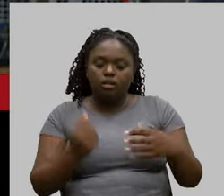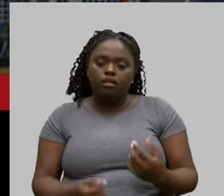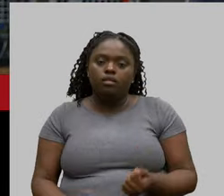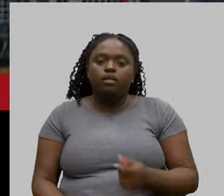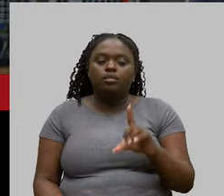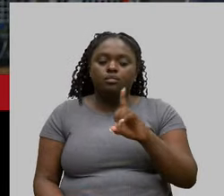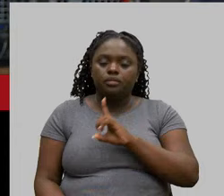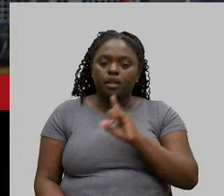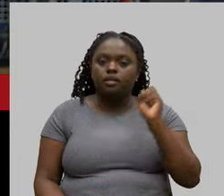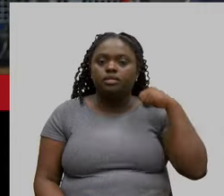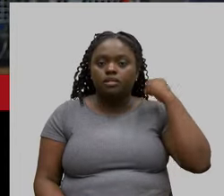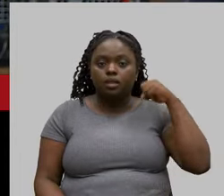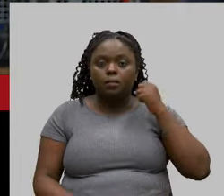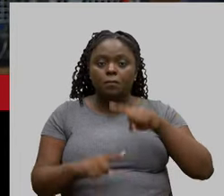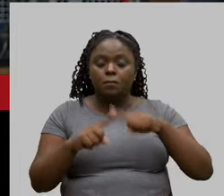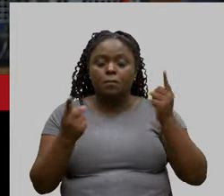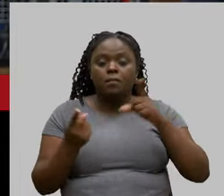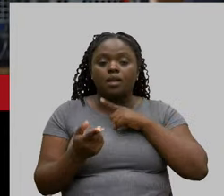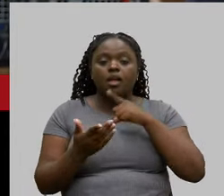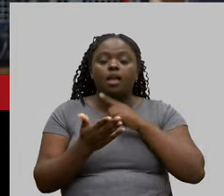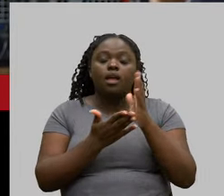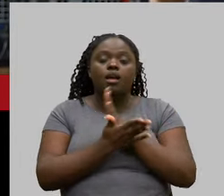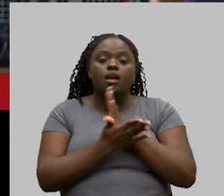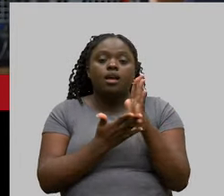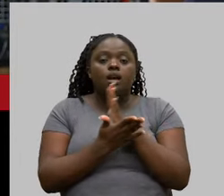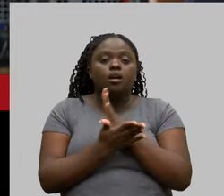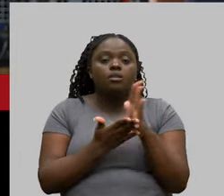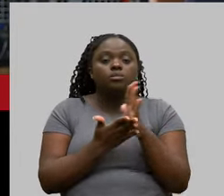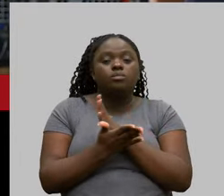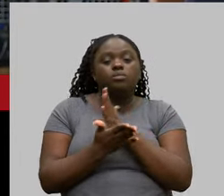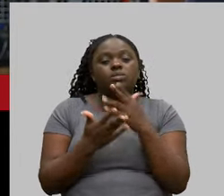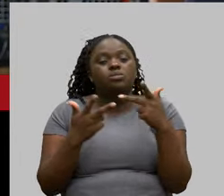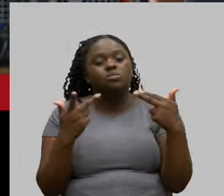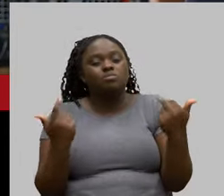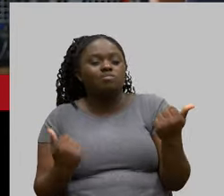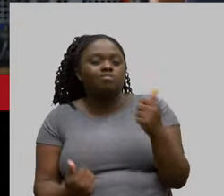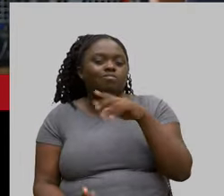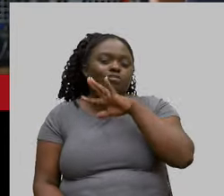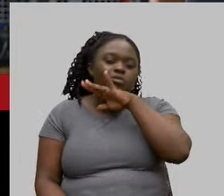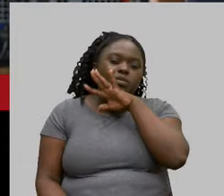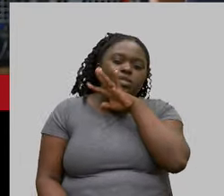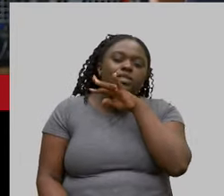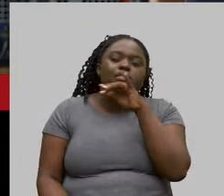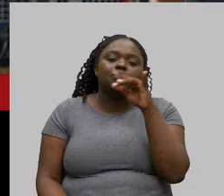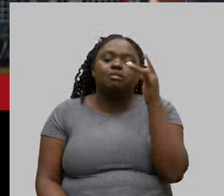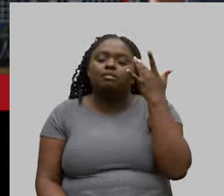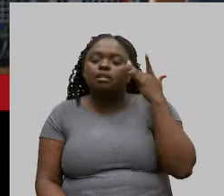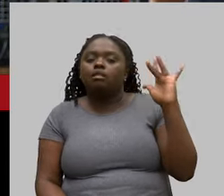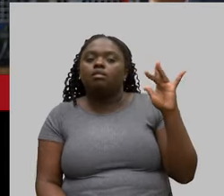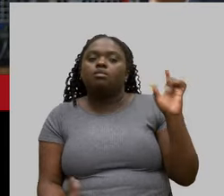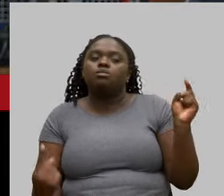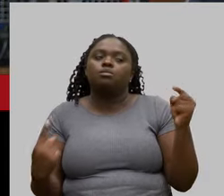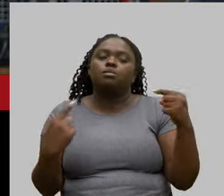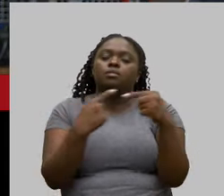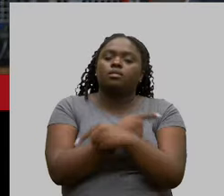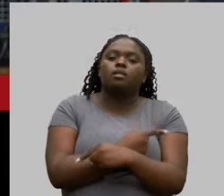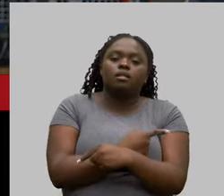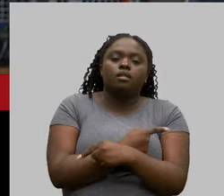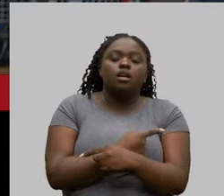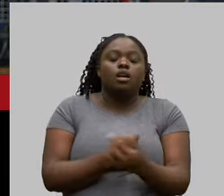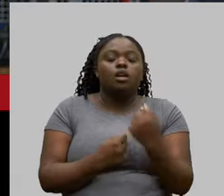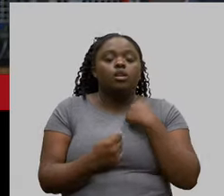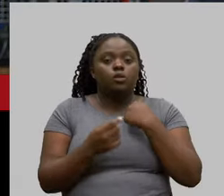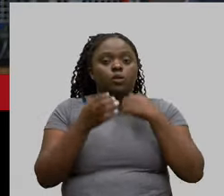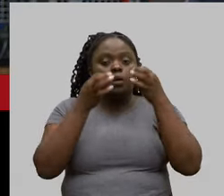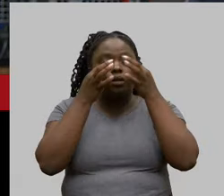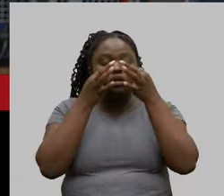senadores mas ela teve alguns dispositivos ruins assim estranhos contrários à sustentabilidade um que me chama atenção